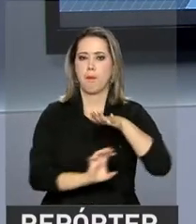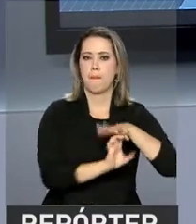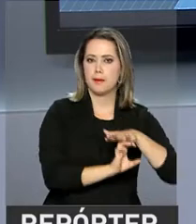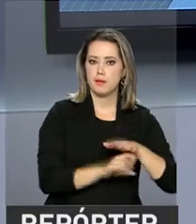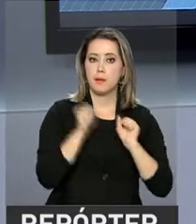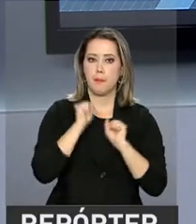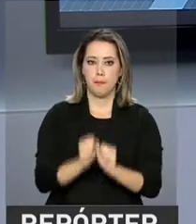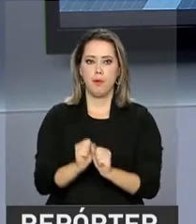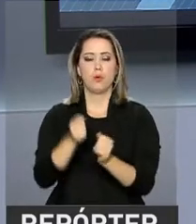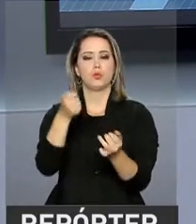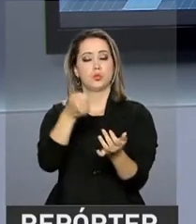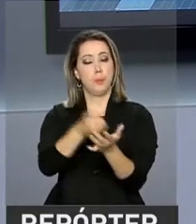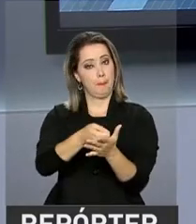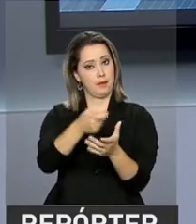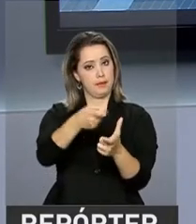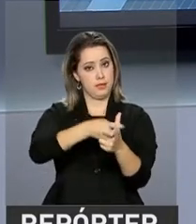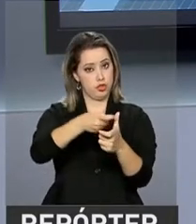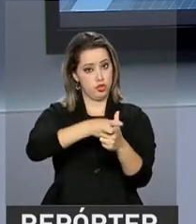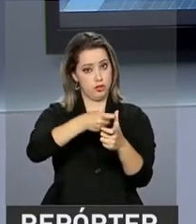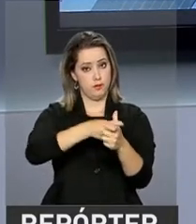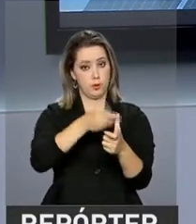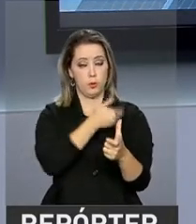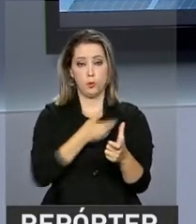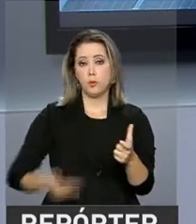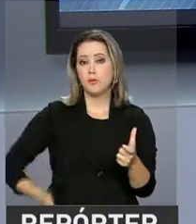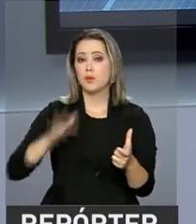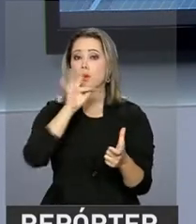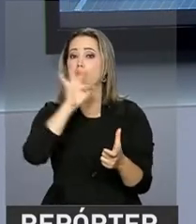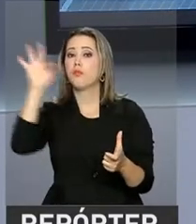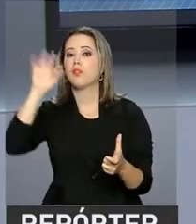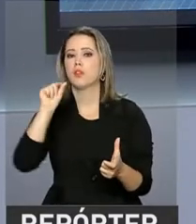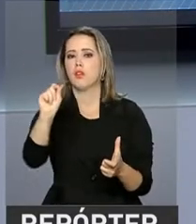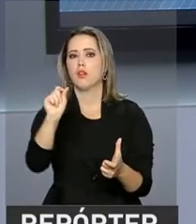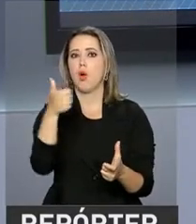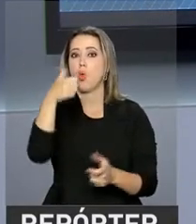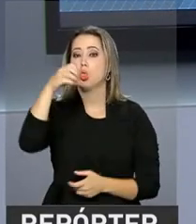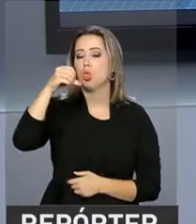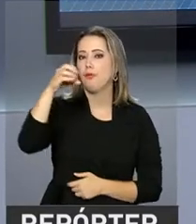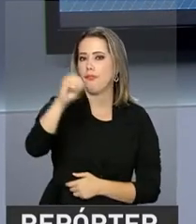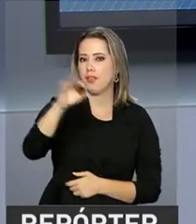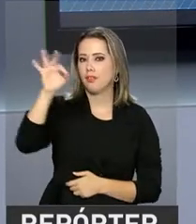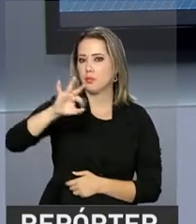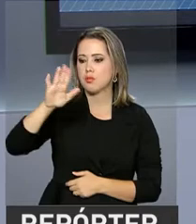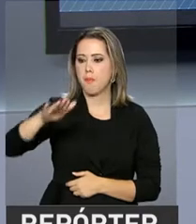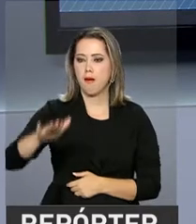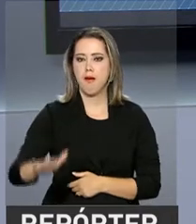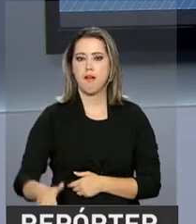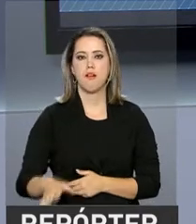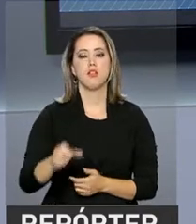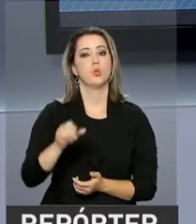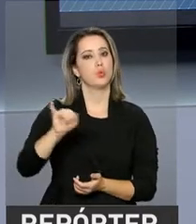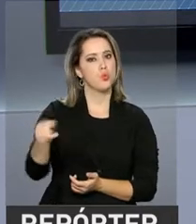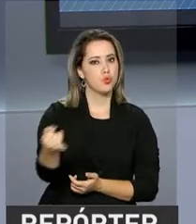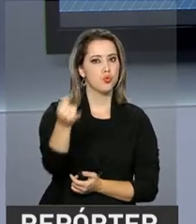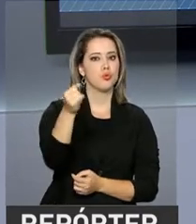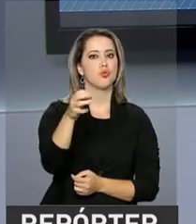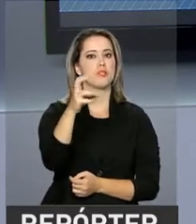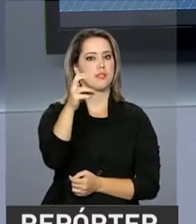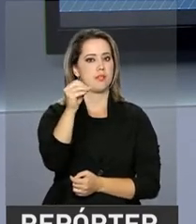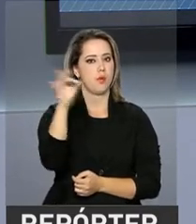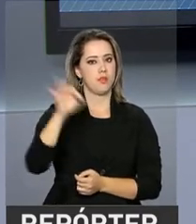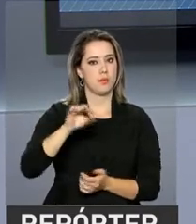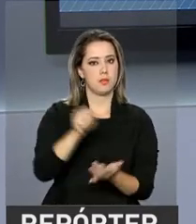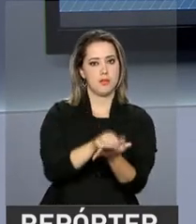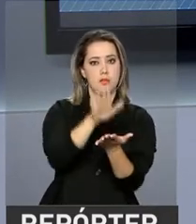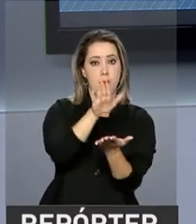para negociarem dívidas com a União, com descontos que podem chegar a 90% dos juros e 50% das multas para